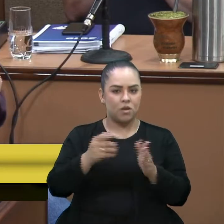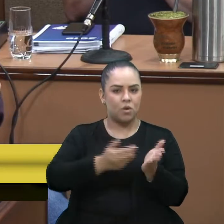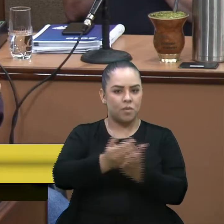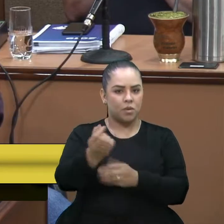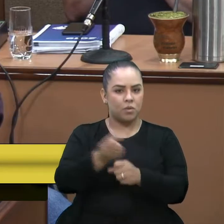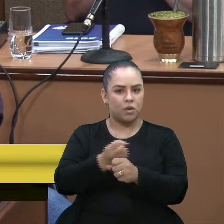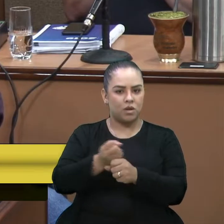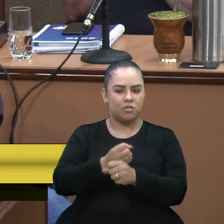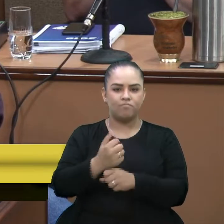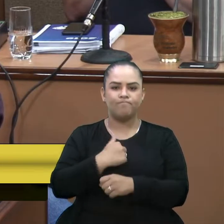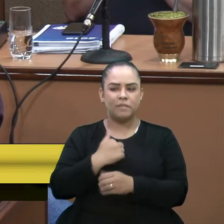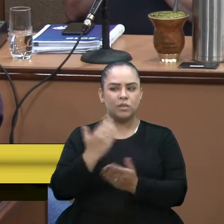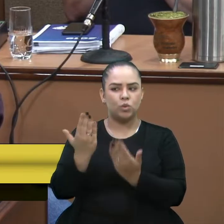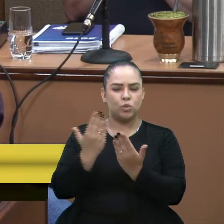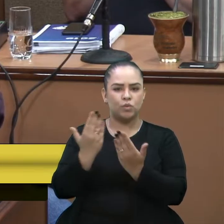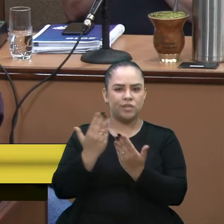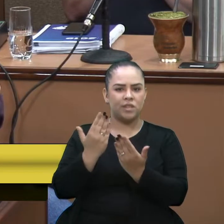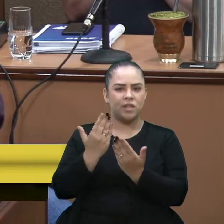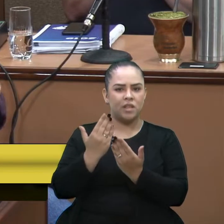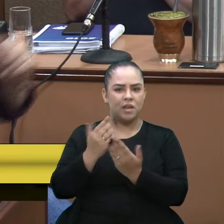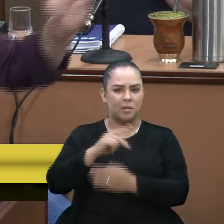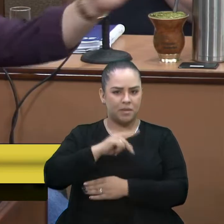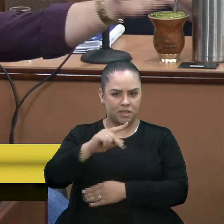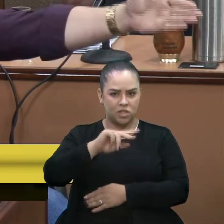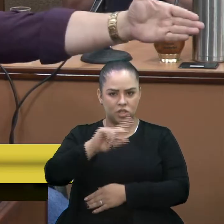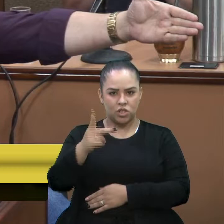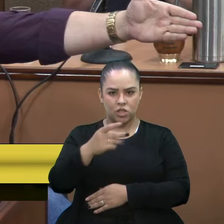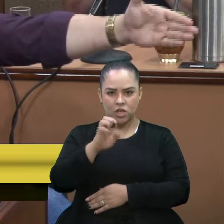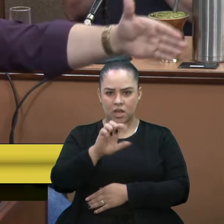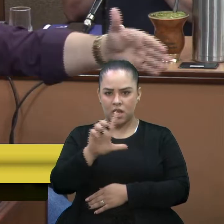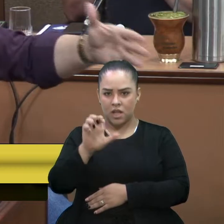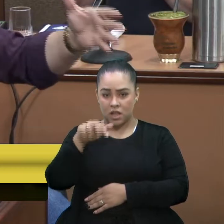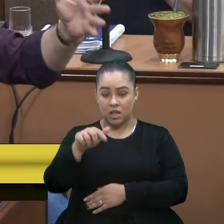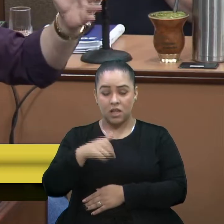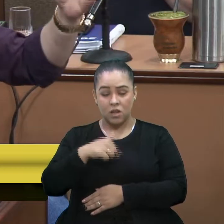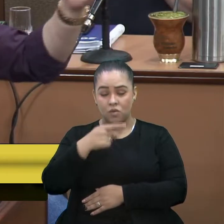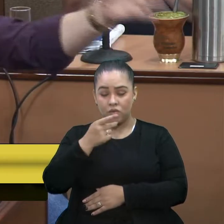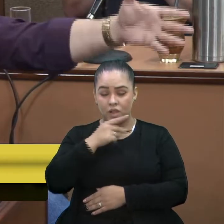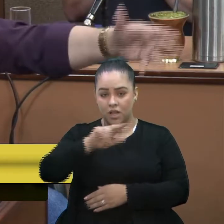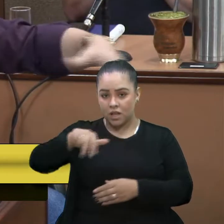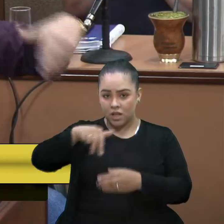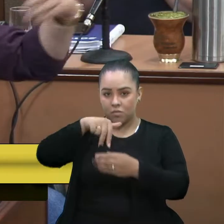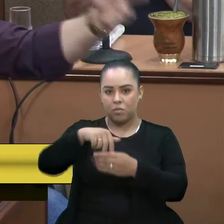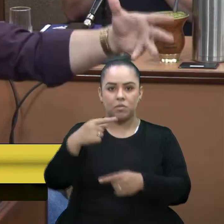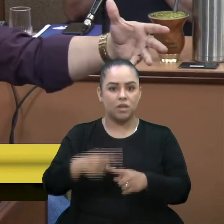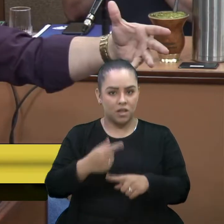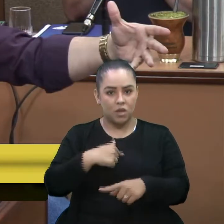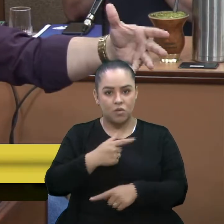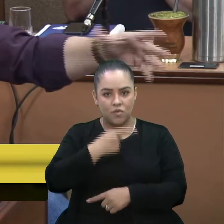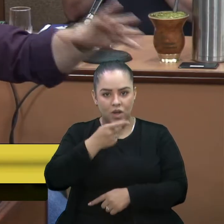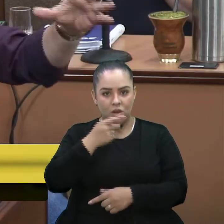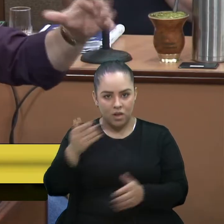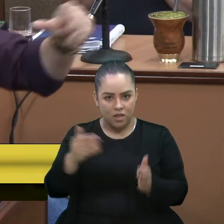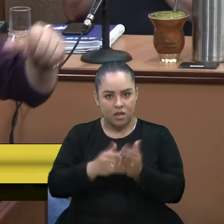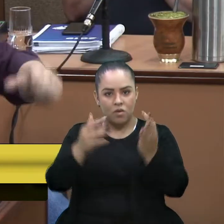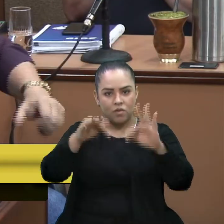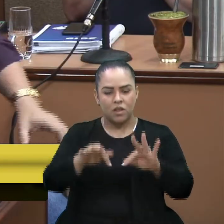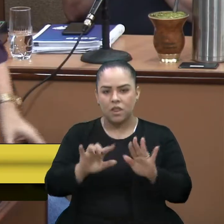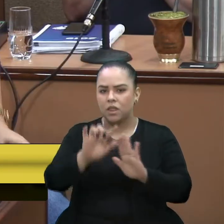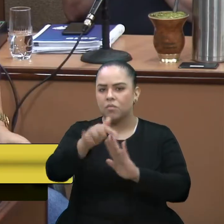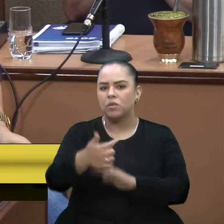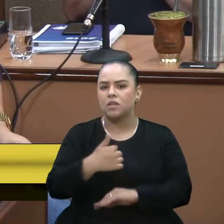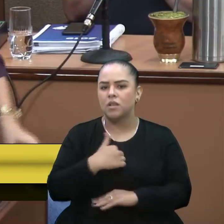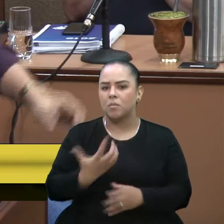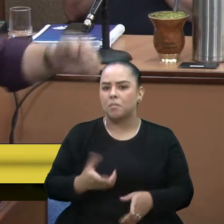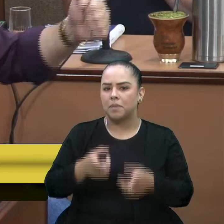tinha uma desconfiança da presidente Hélio. Eu tinha, falei na tribuna, porque eu quando falo eu cumpro até o final, mas depois eu vi que não